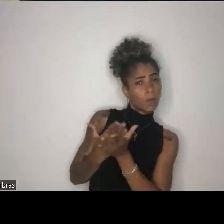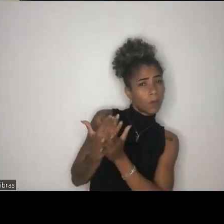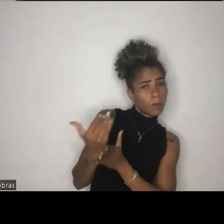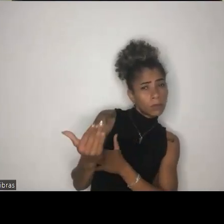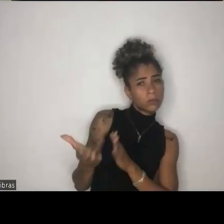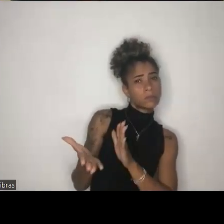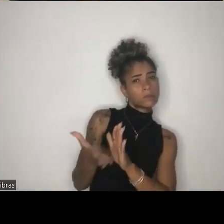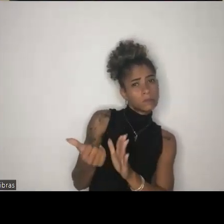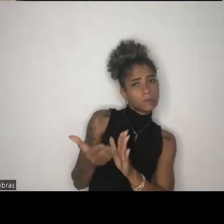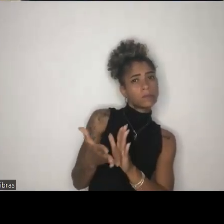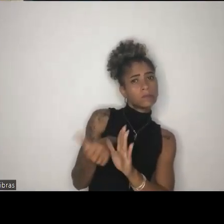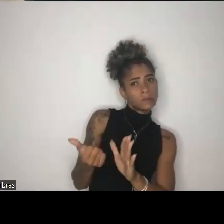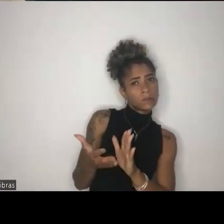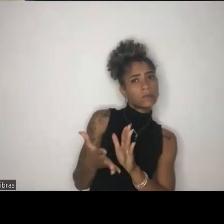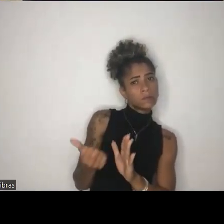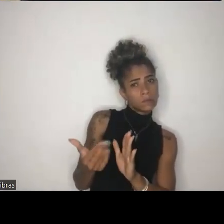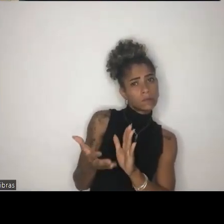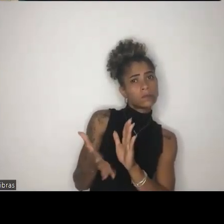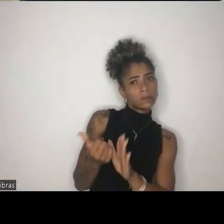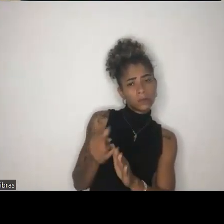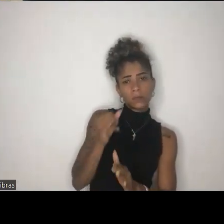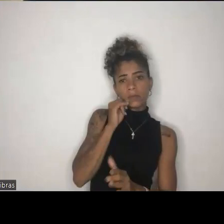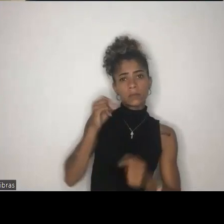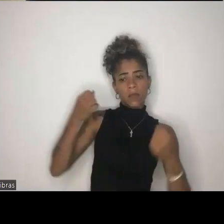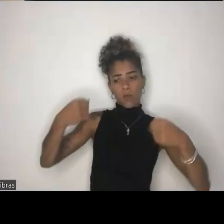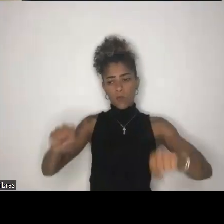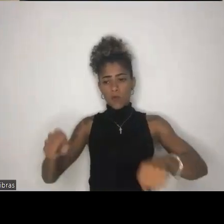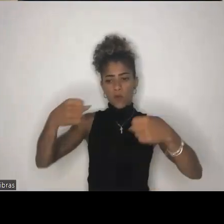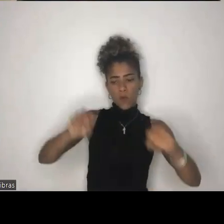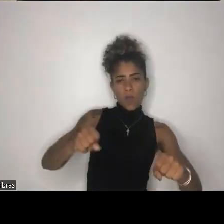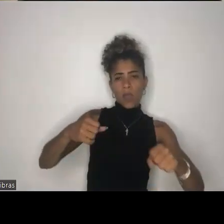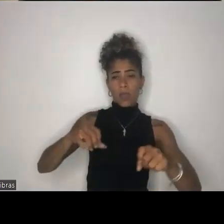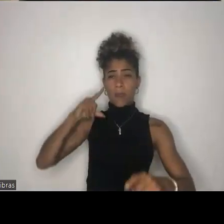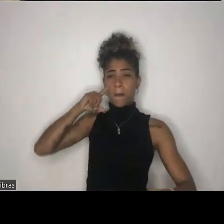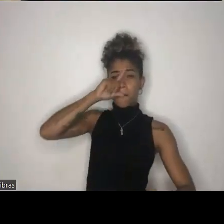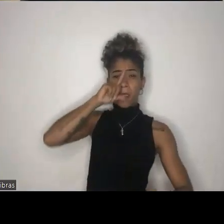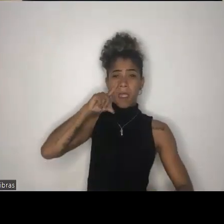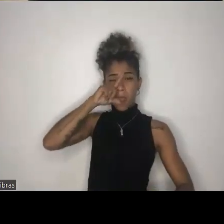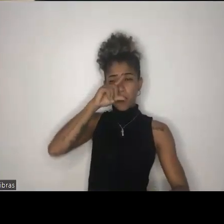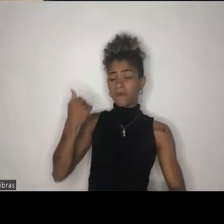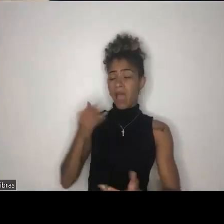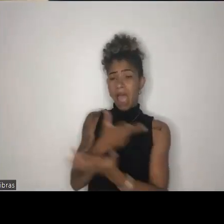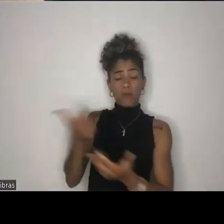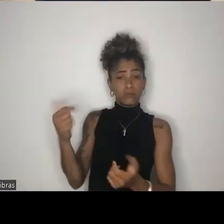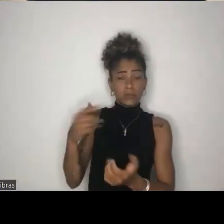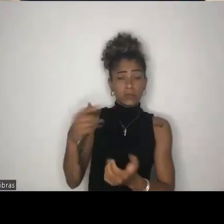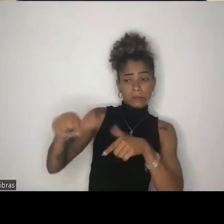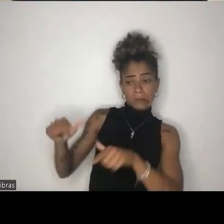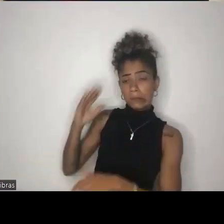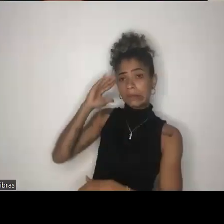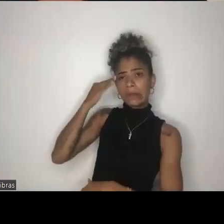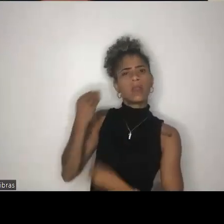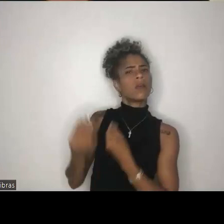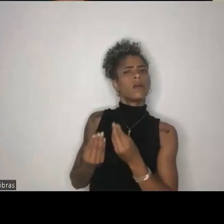todos esses entregadores de uma zona de risco social vários deles desempregados e eu comecei a entender cara